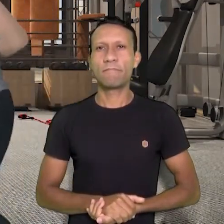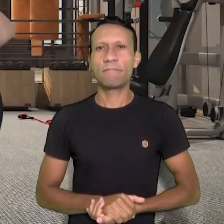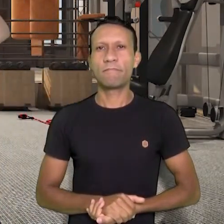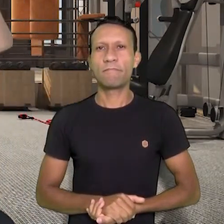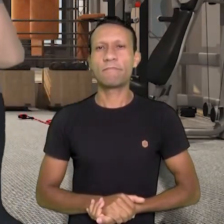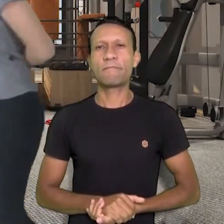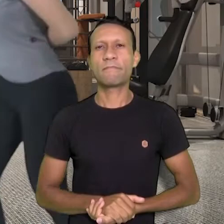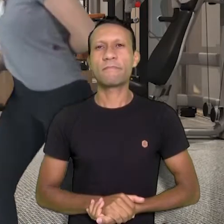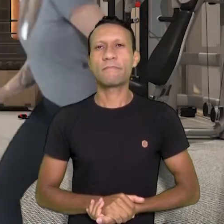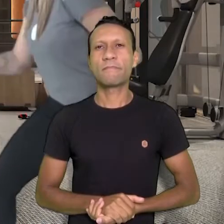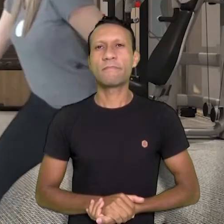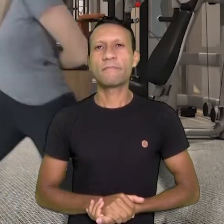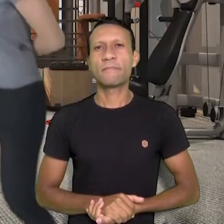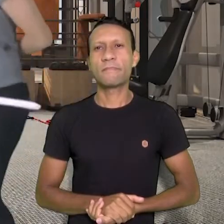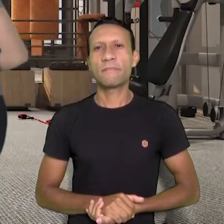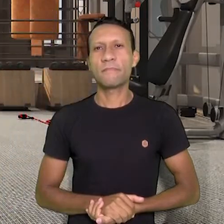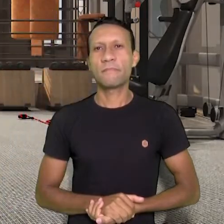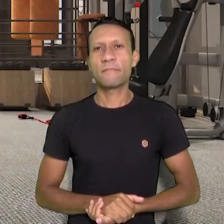e